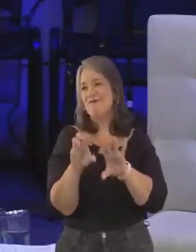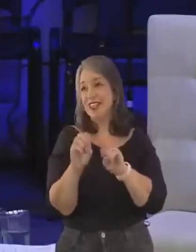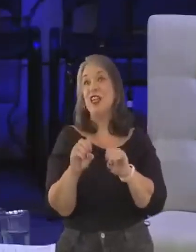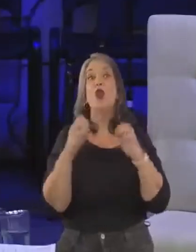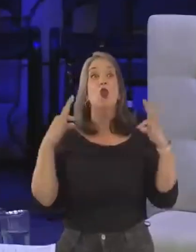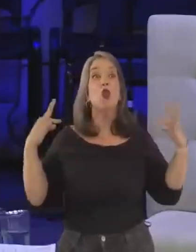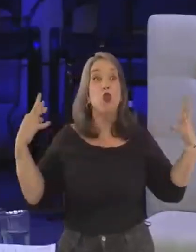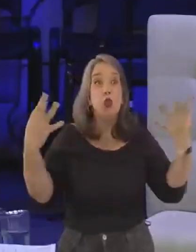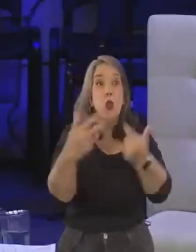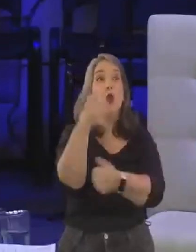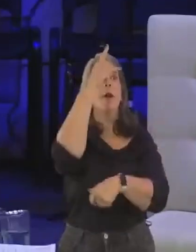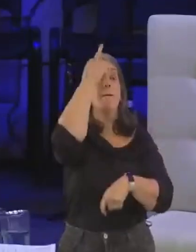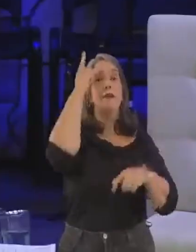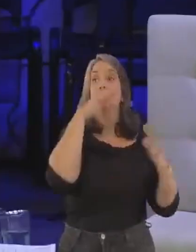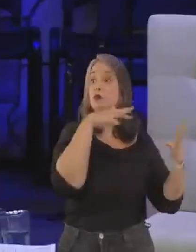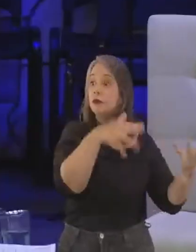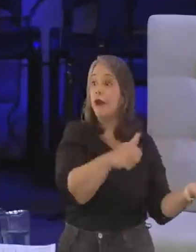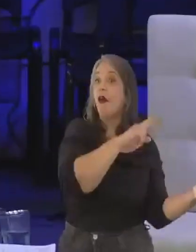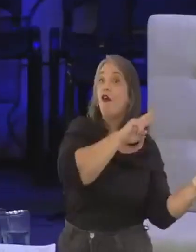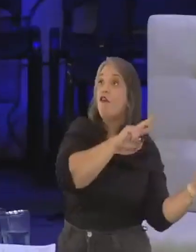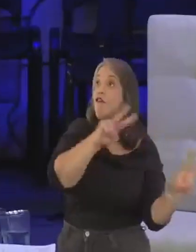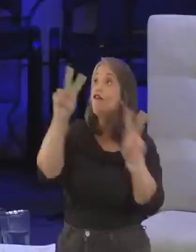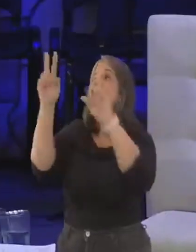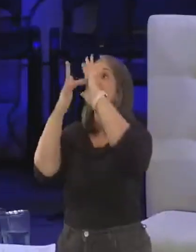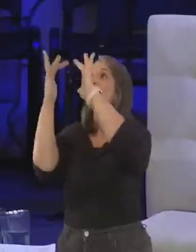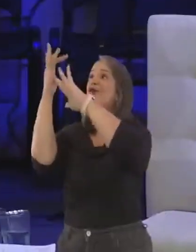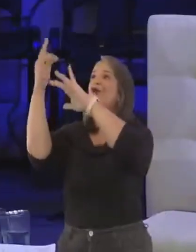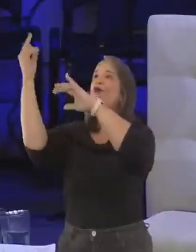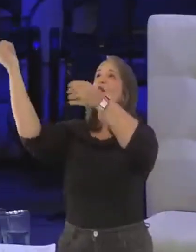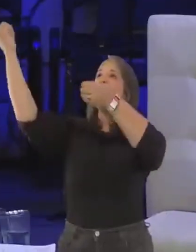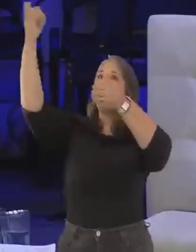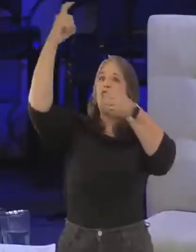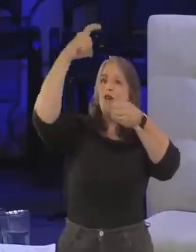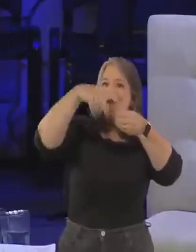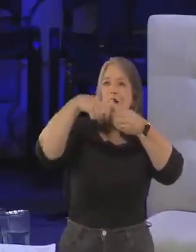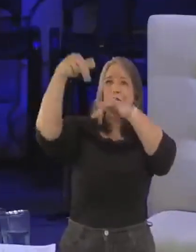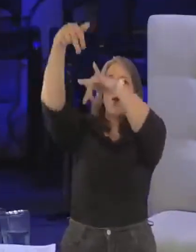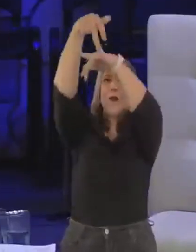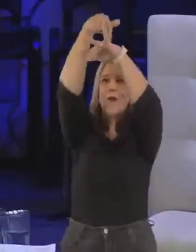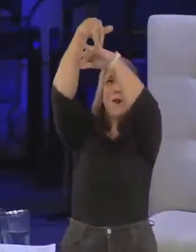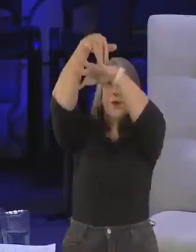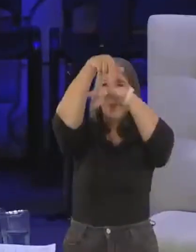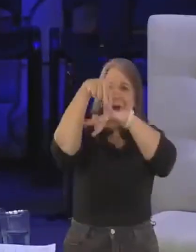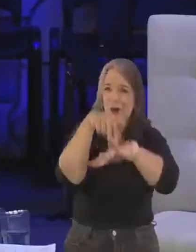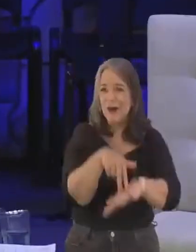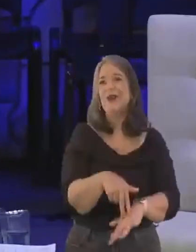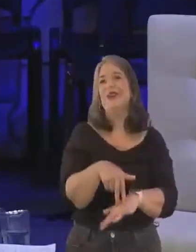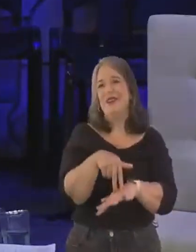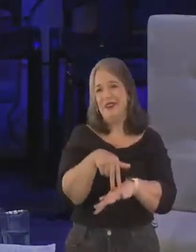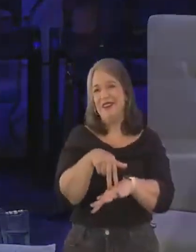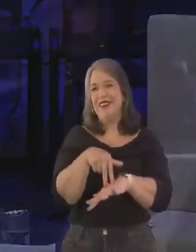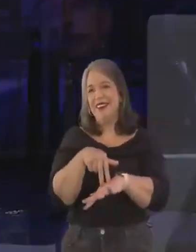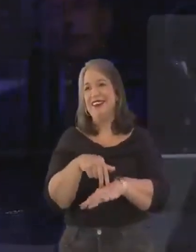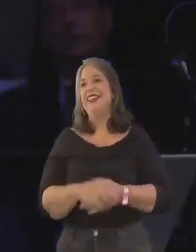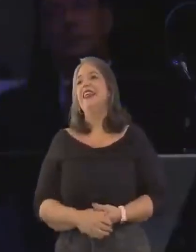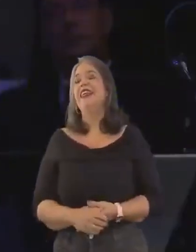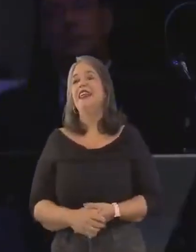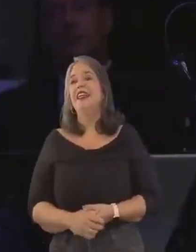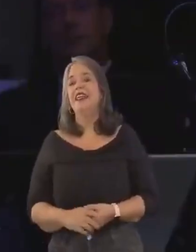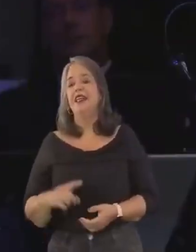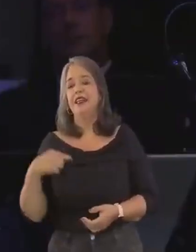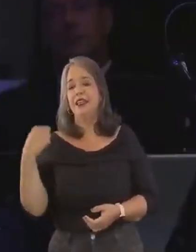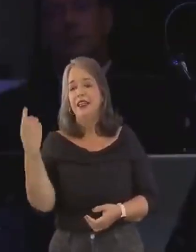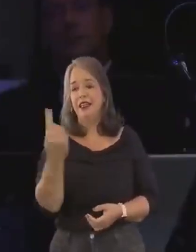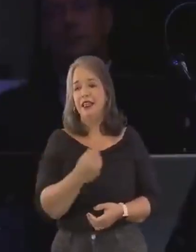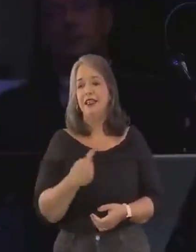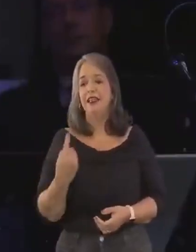o verá. Deus não faz promessas vazias, meus amados irmãos. Deus não é o homem para mentir, nem filho